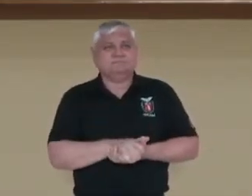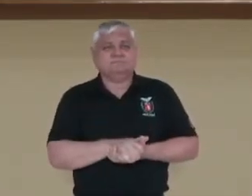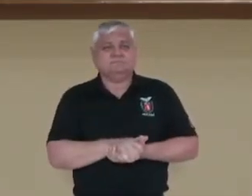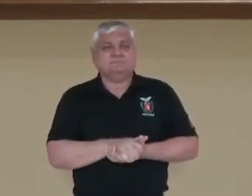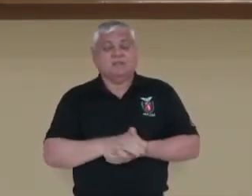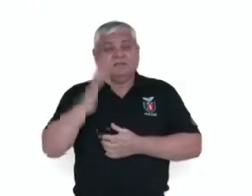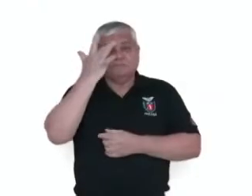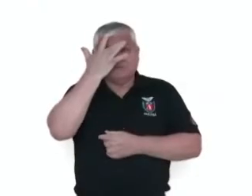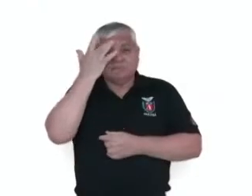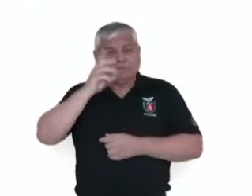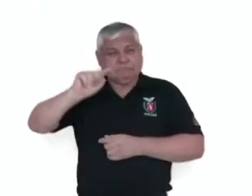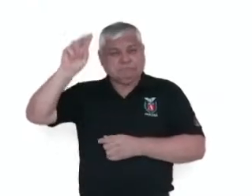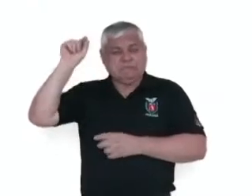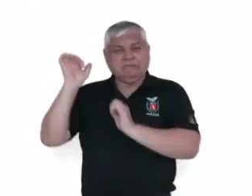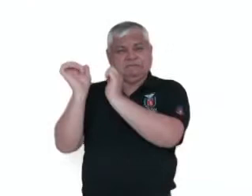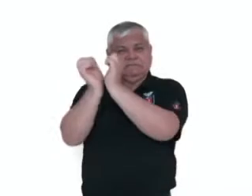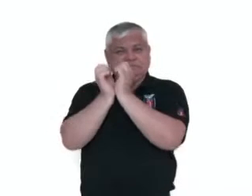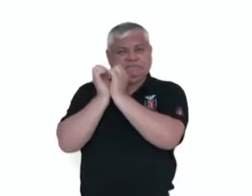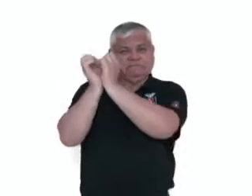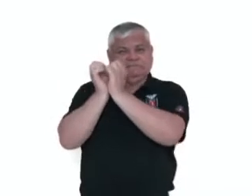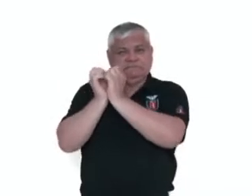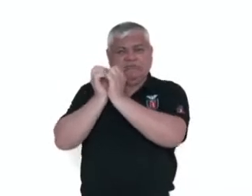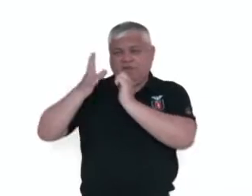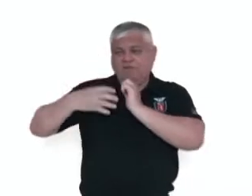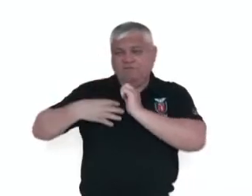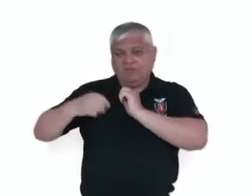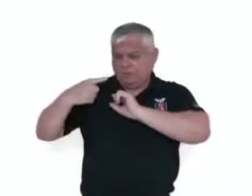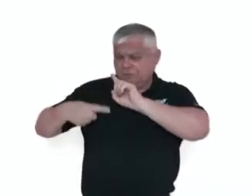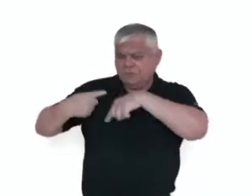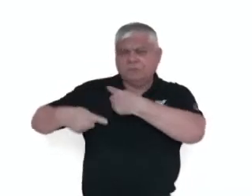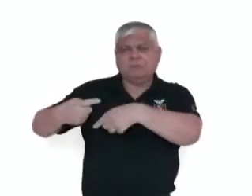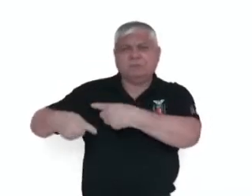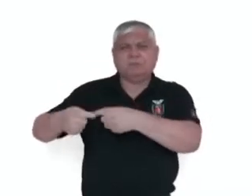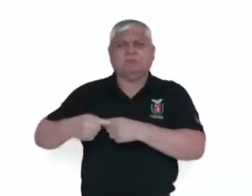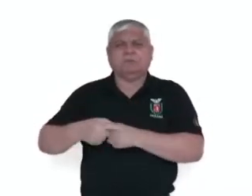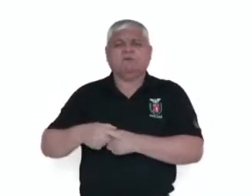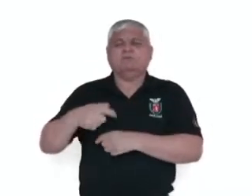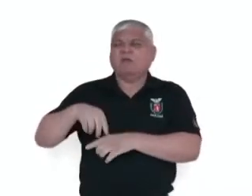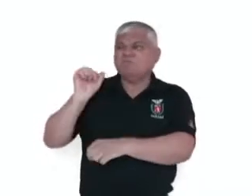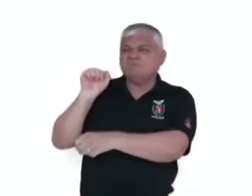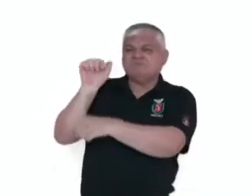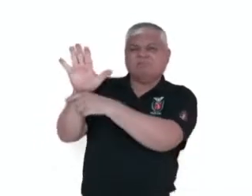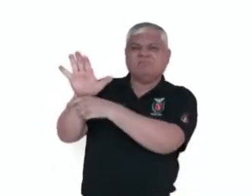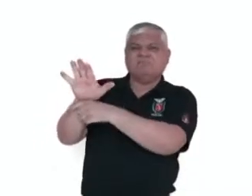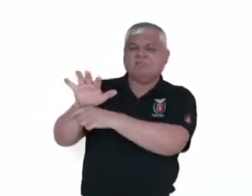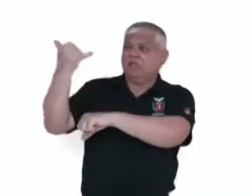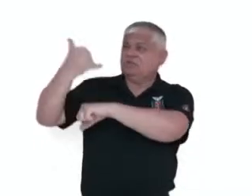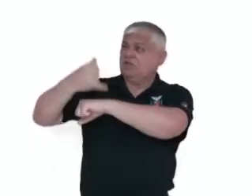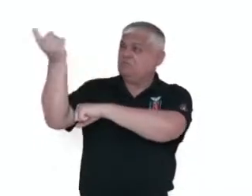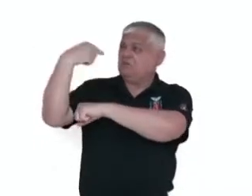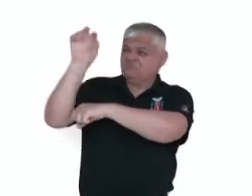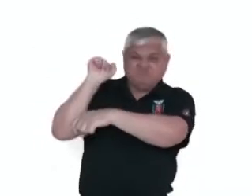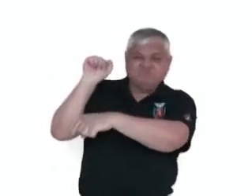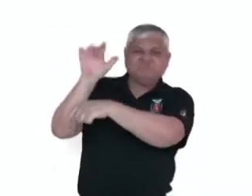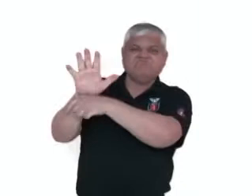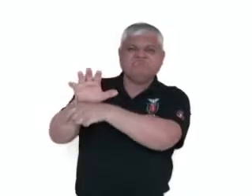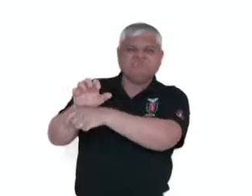pessoas escravizadas e seus descendentes resistiam desobedecendo, quebrando